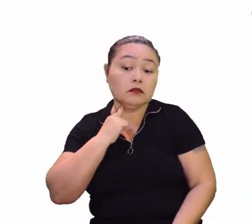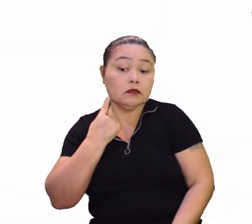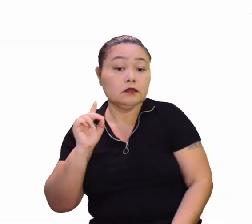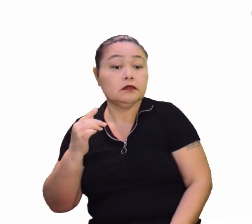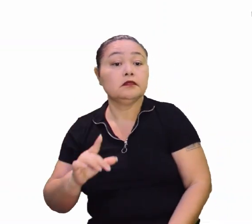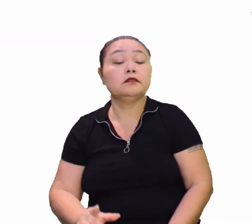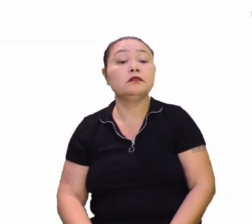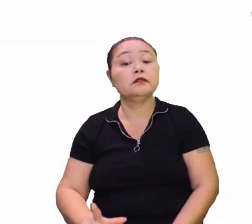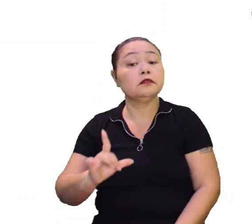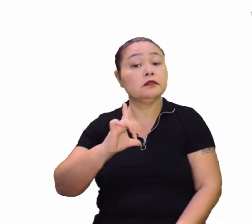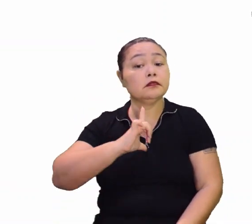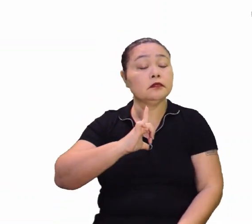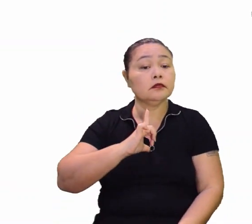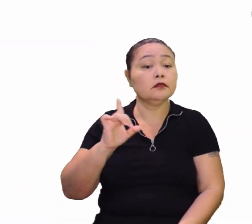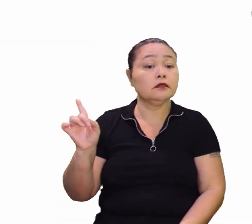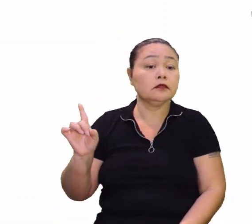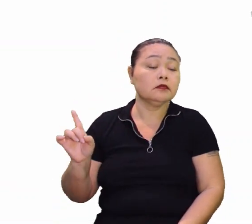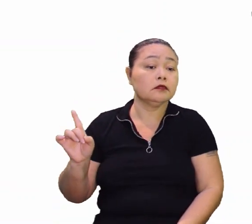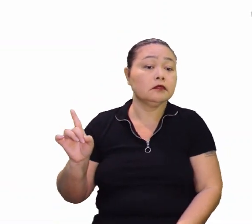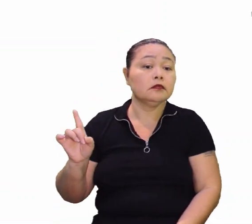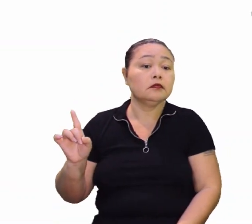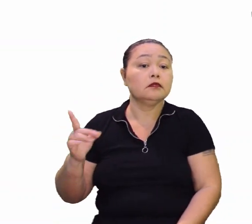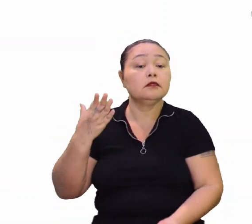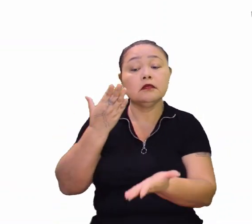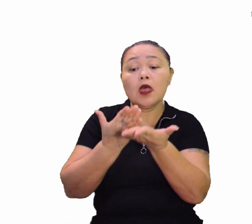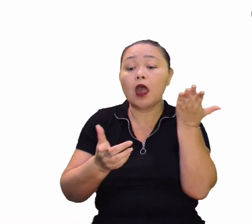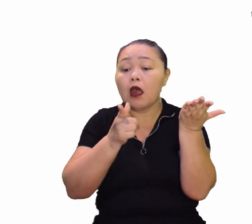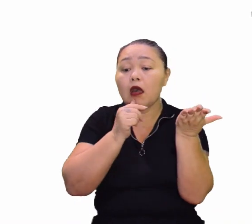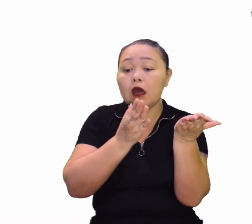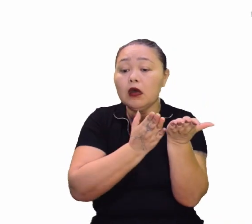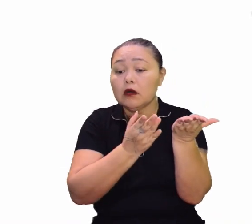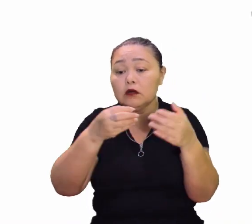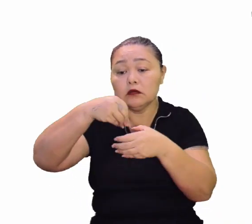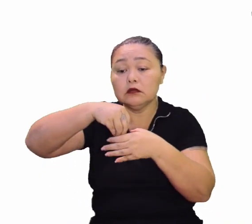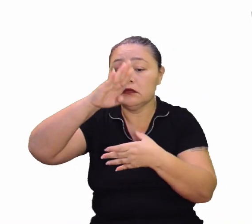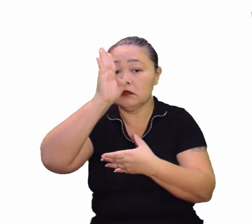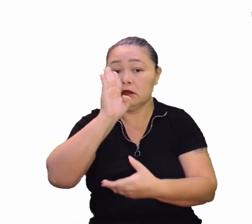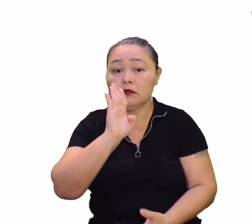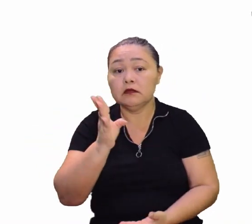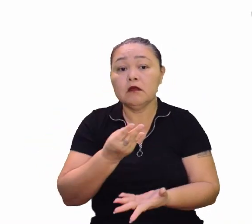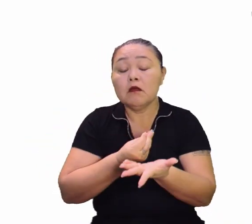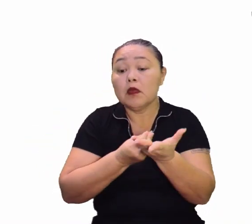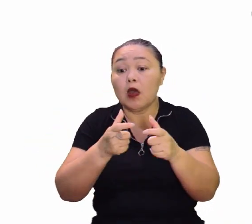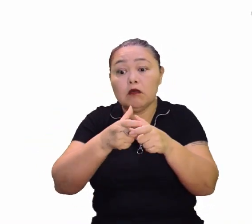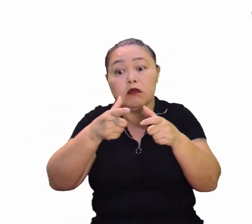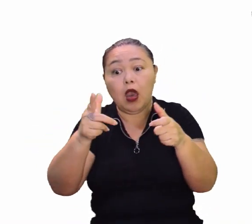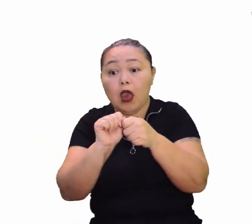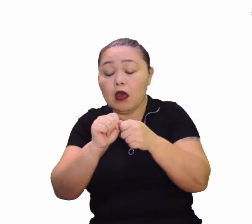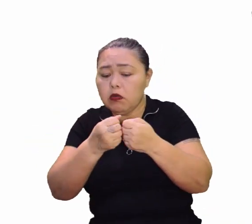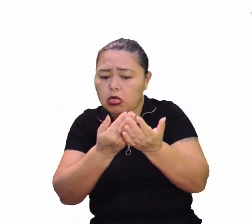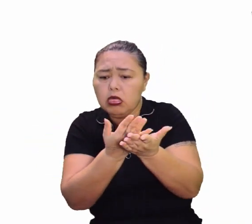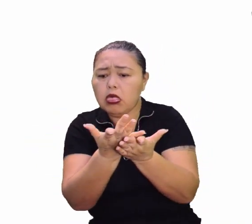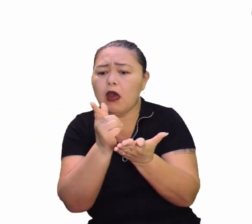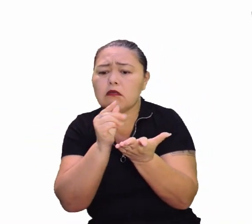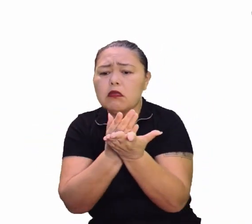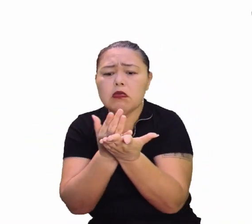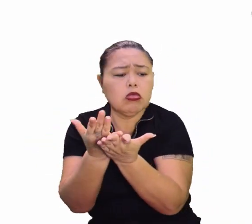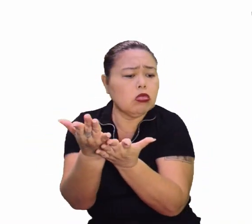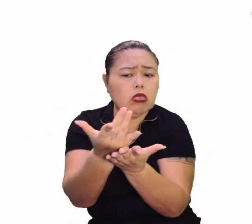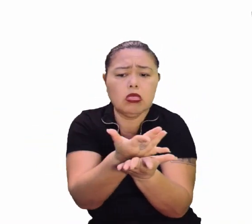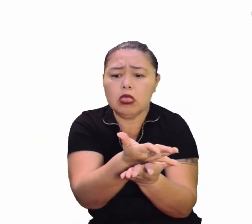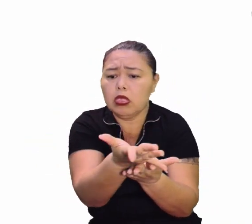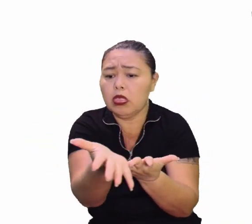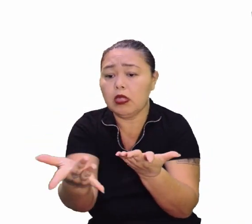Temos aqui agora a perda da água do Brasil. Isso aponta que o desperdício aumentou nos últimos anos. A gente